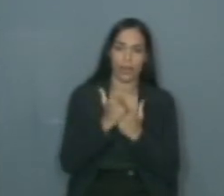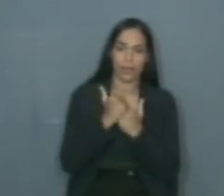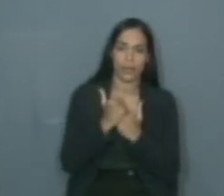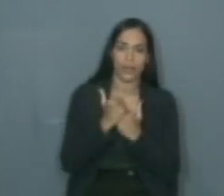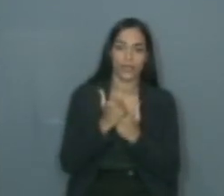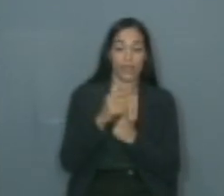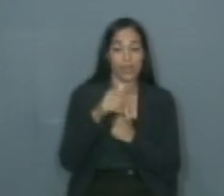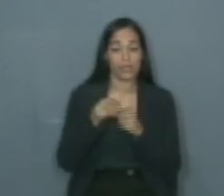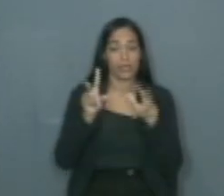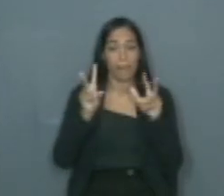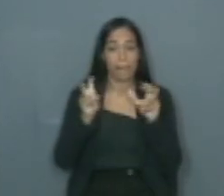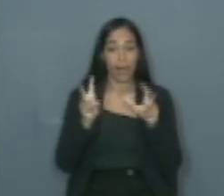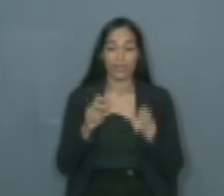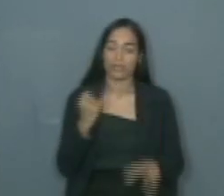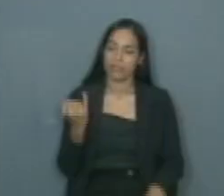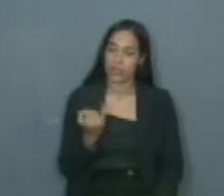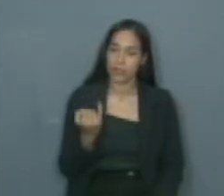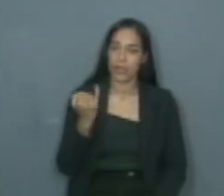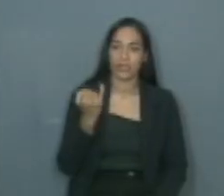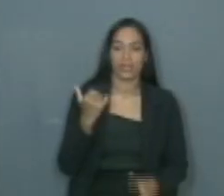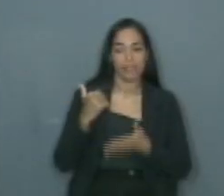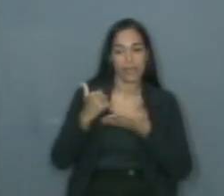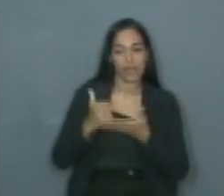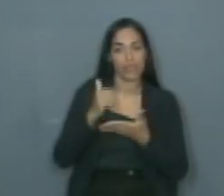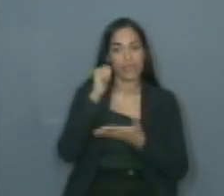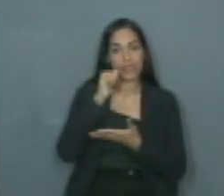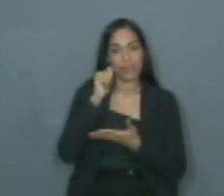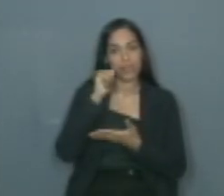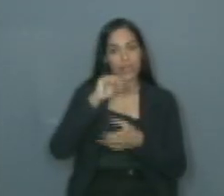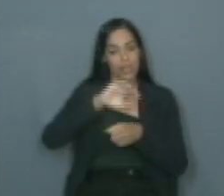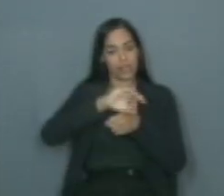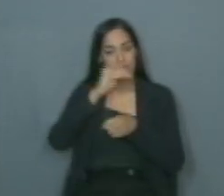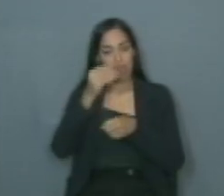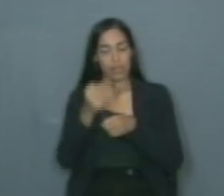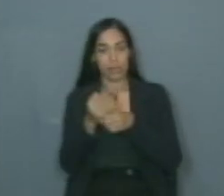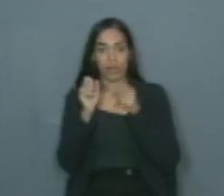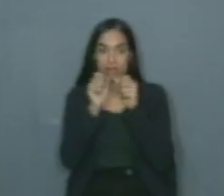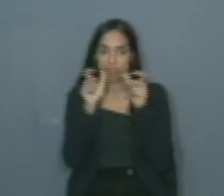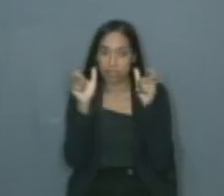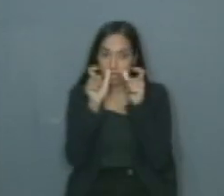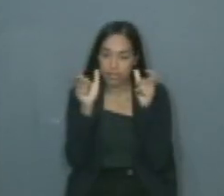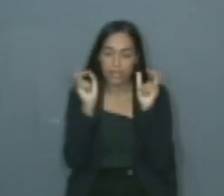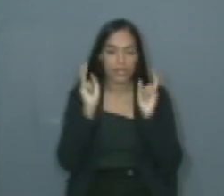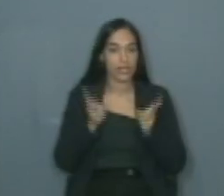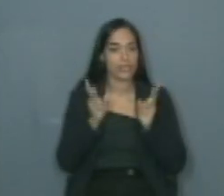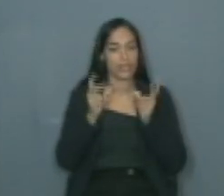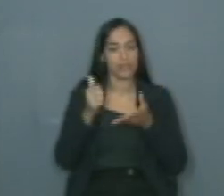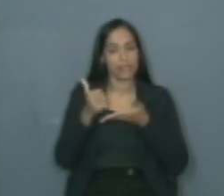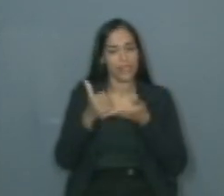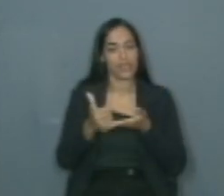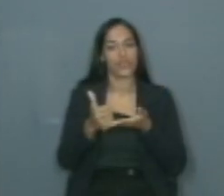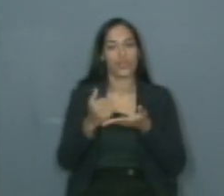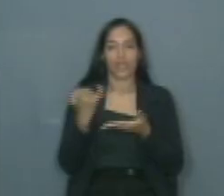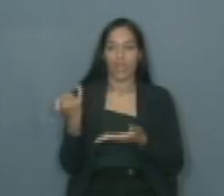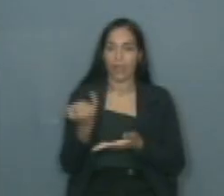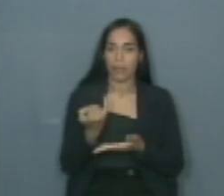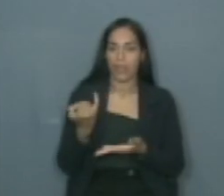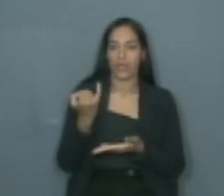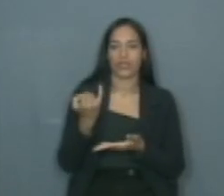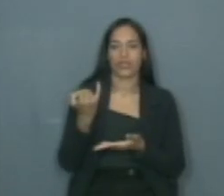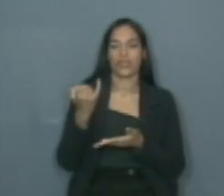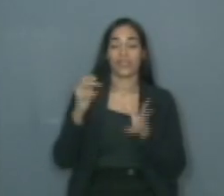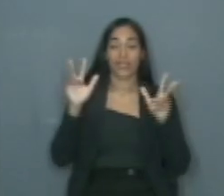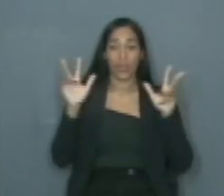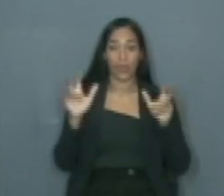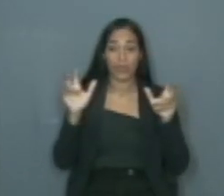essa que a gente pode ajudar as mulheres, a gente está aqui na casa alerta e atento para ajudar pautas importantes como essa, que é um tema